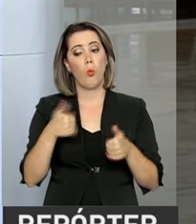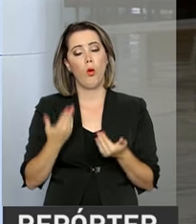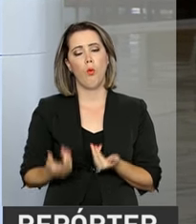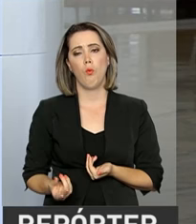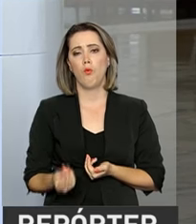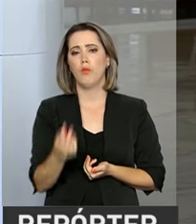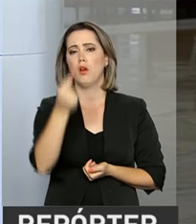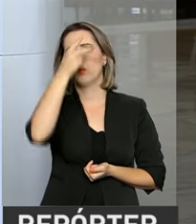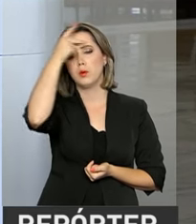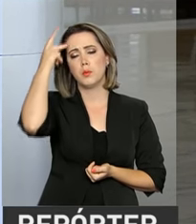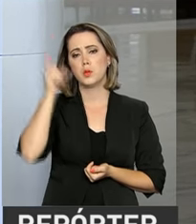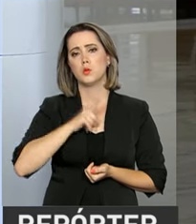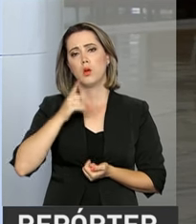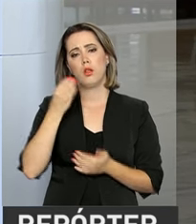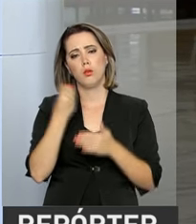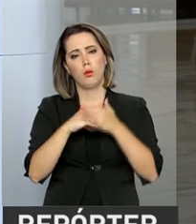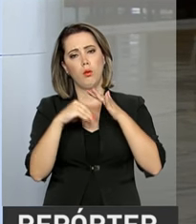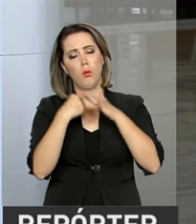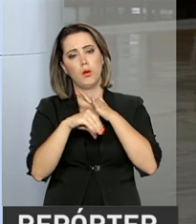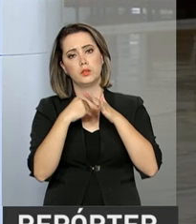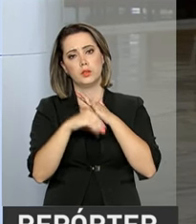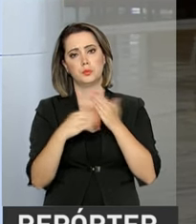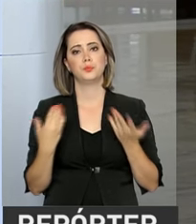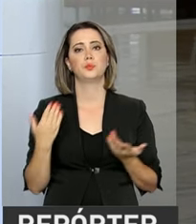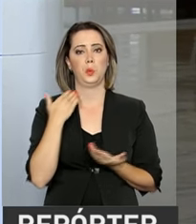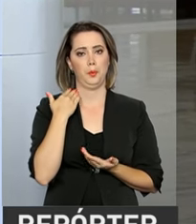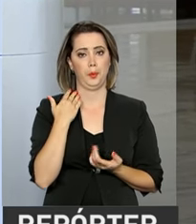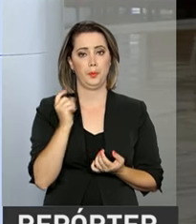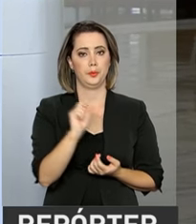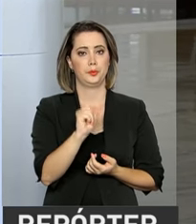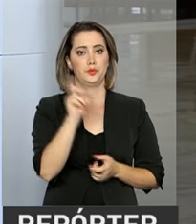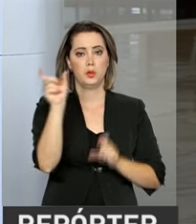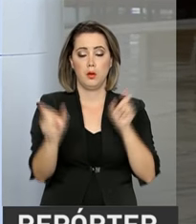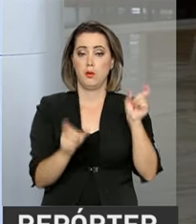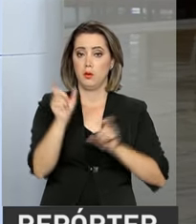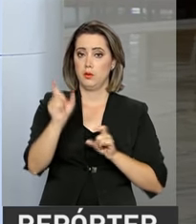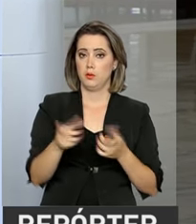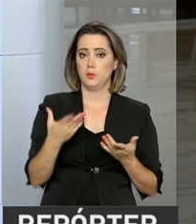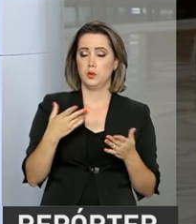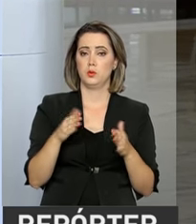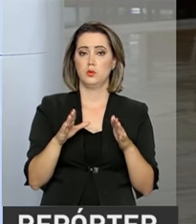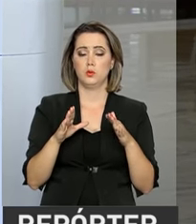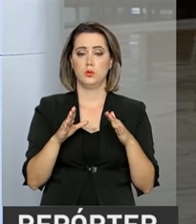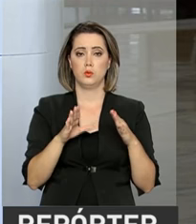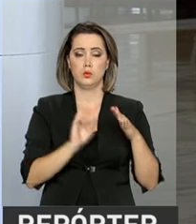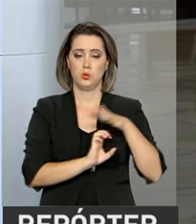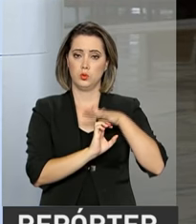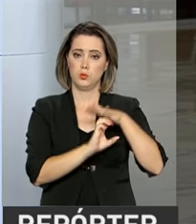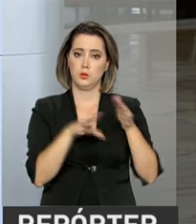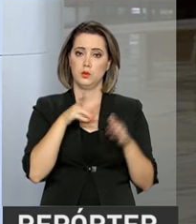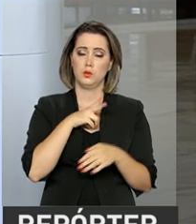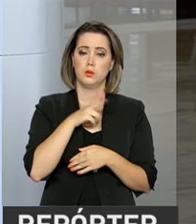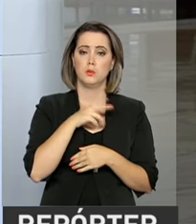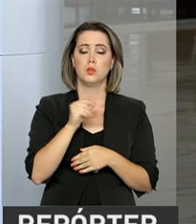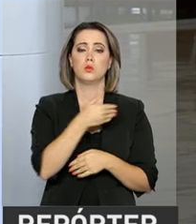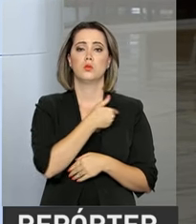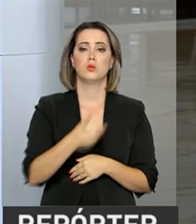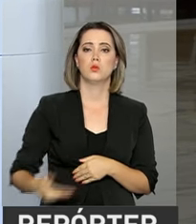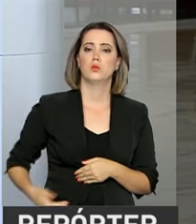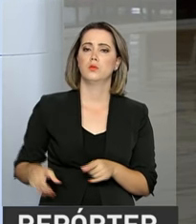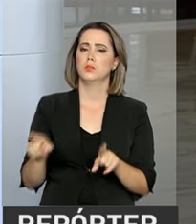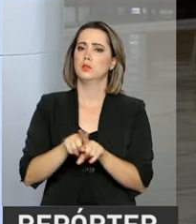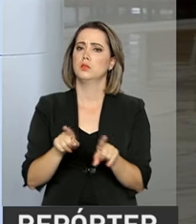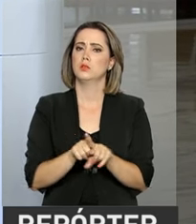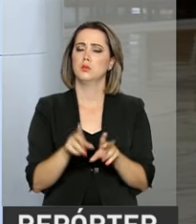o trabalhador vai ter em sua conta. No caso dos trabalhadores da iniciativa privada, o governo também espera